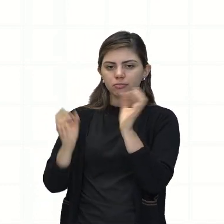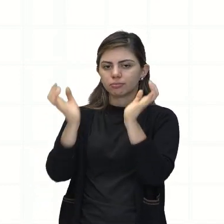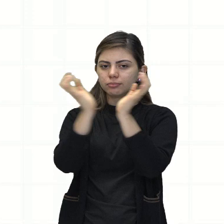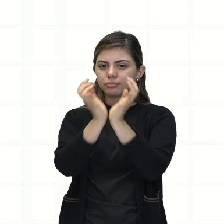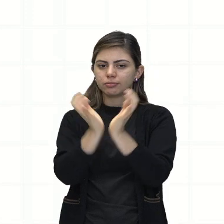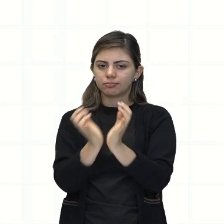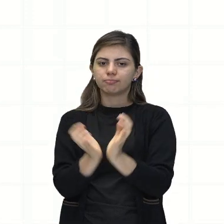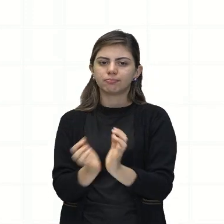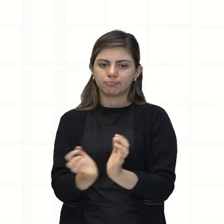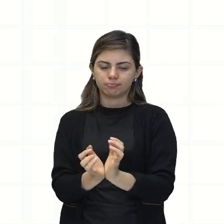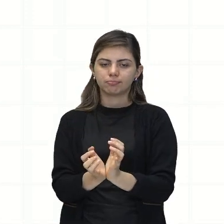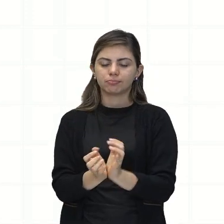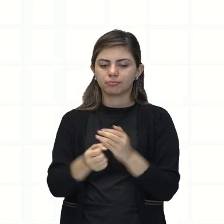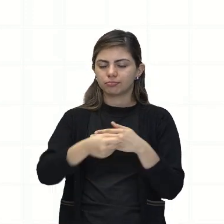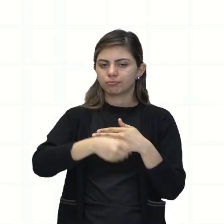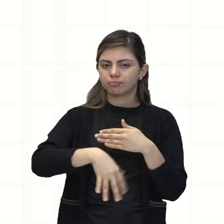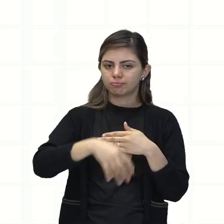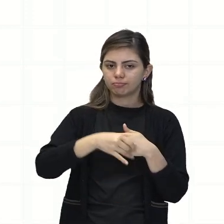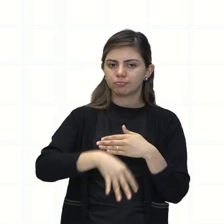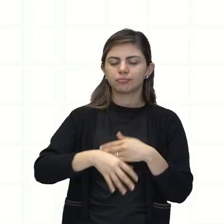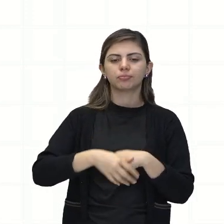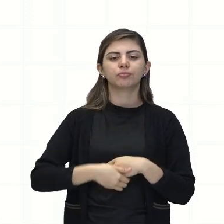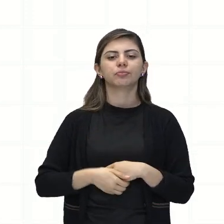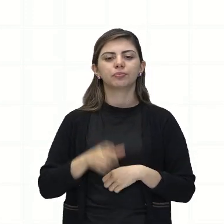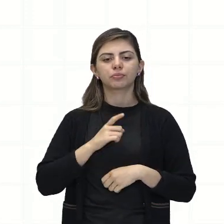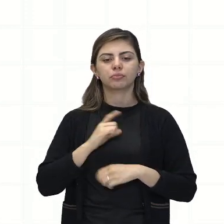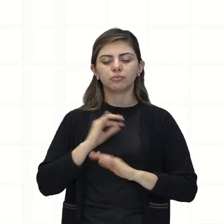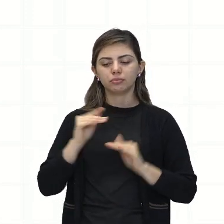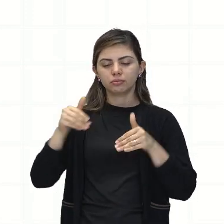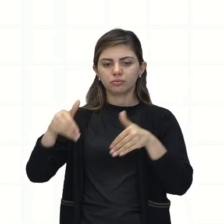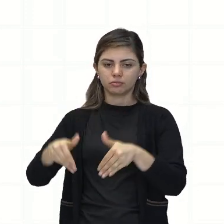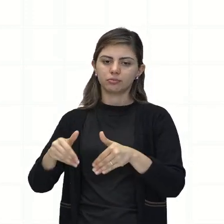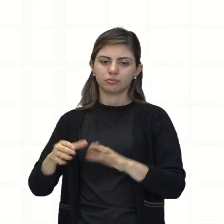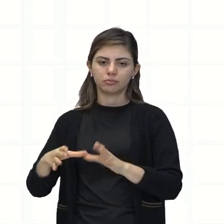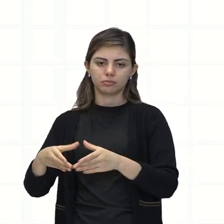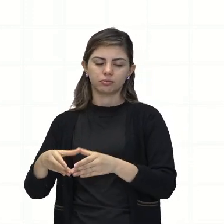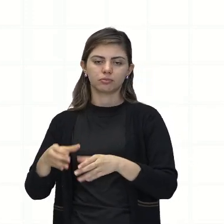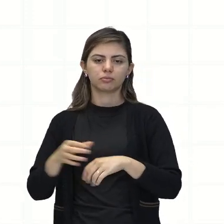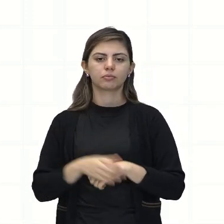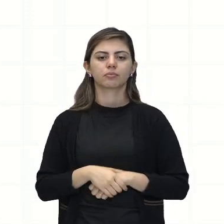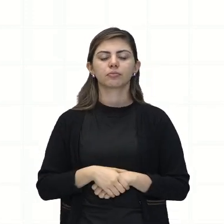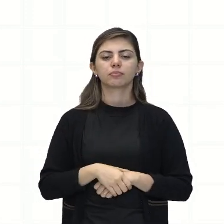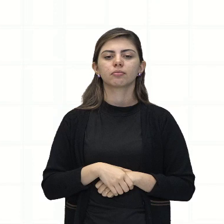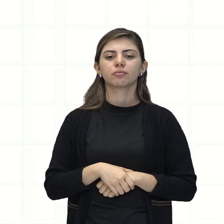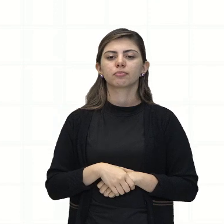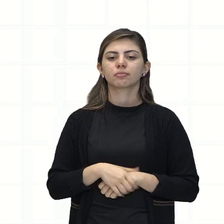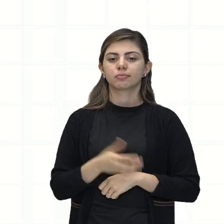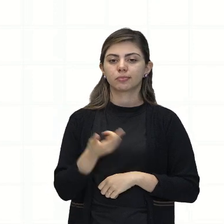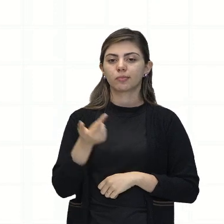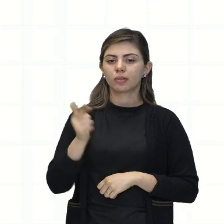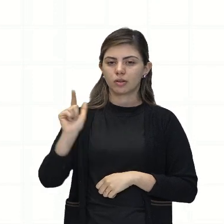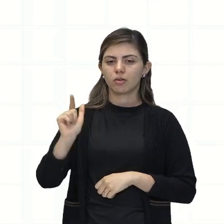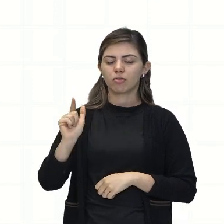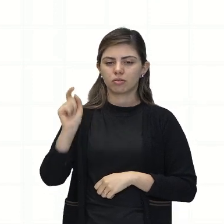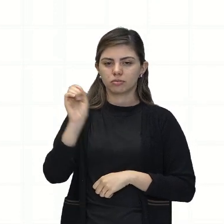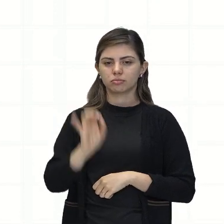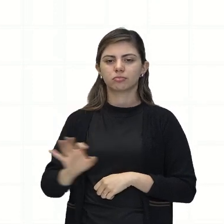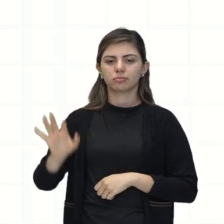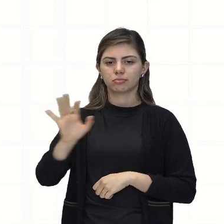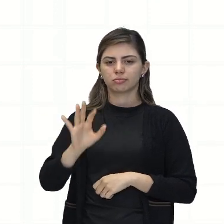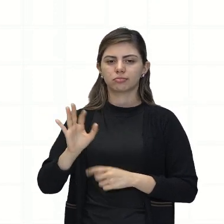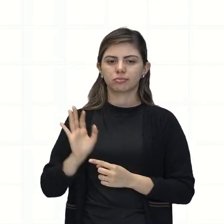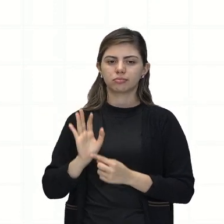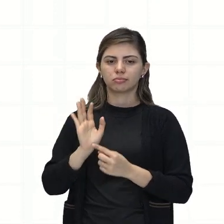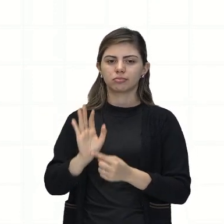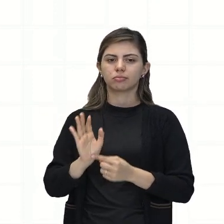né, taxonômicas em direção à espécie. O mesmo você vai ver agora nessa outra ilustração, que